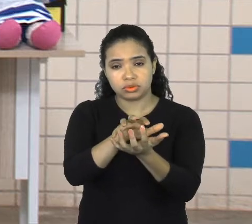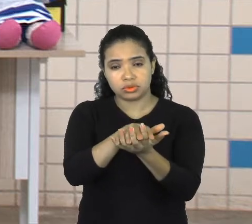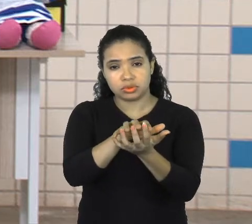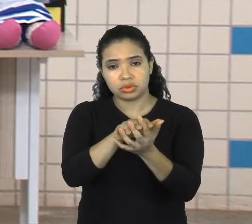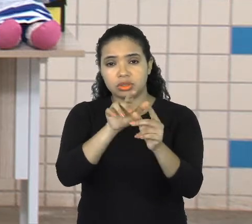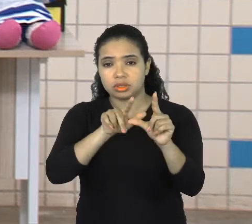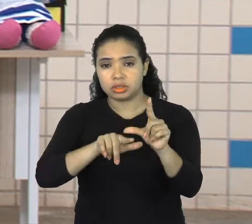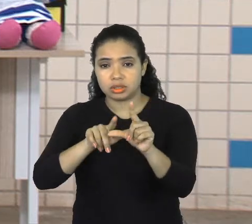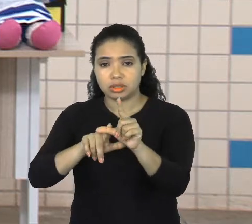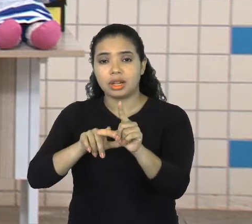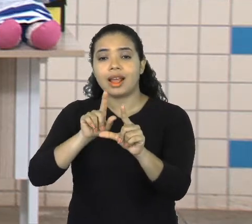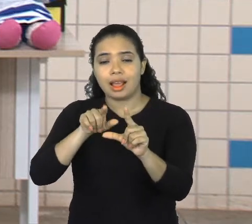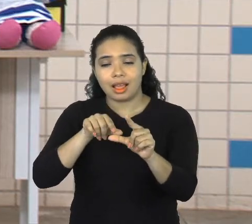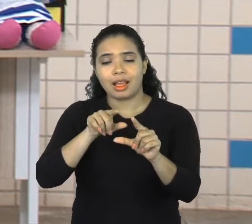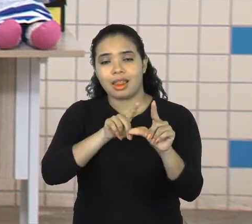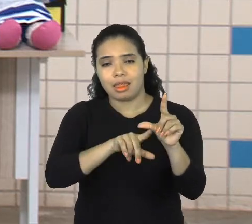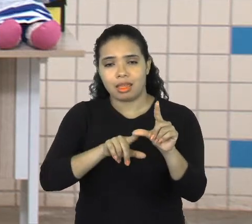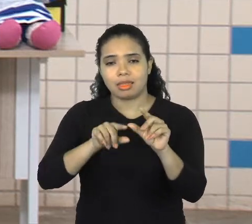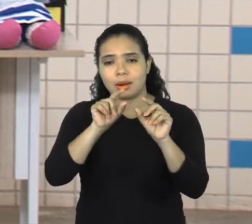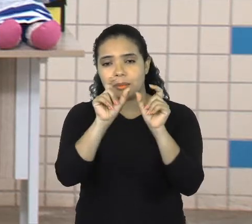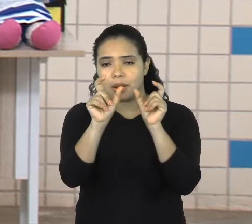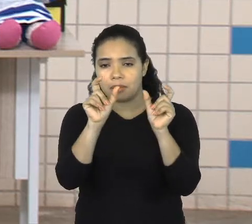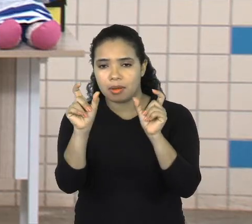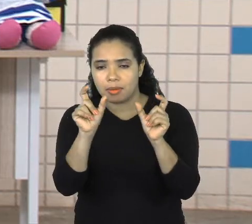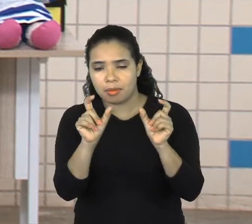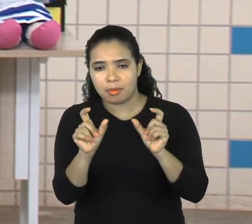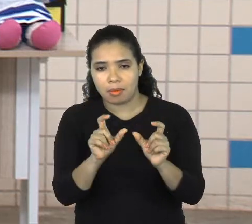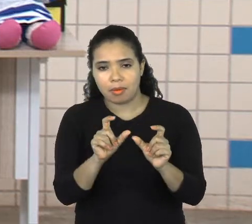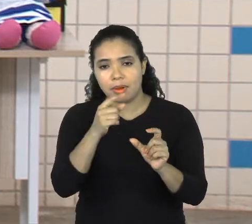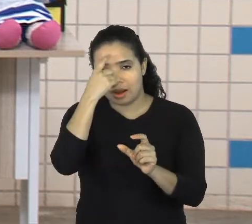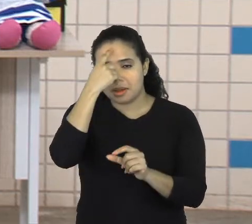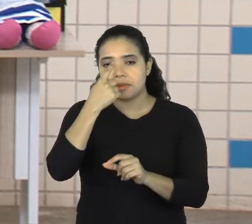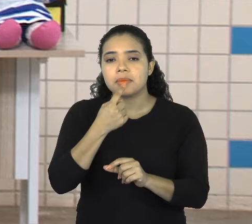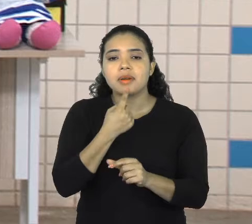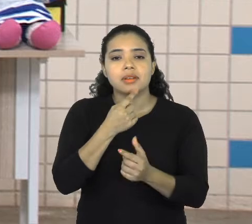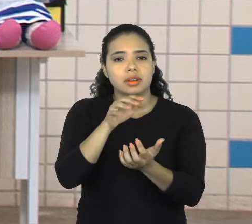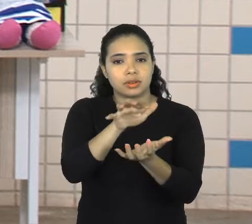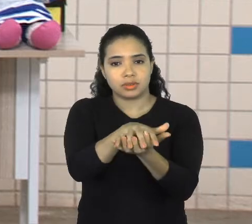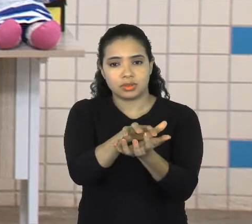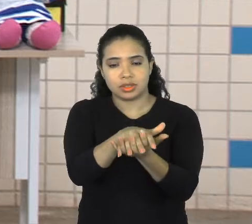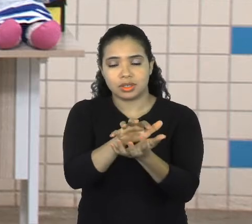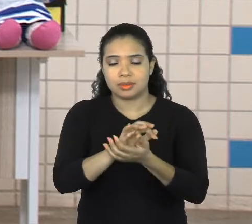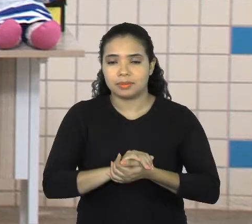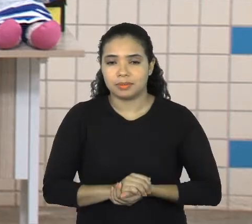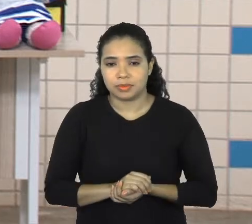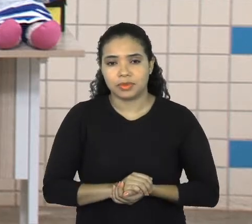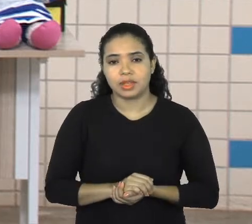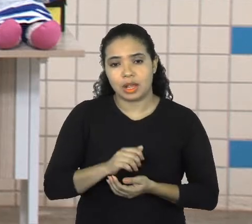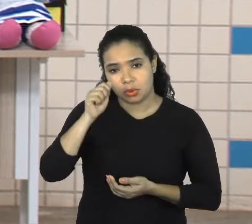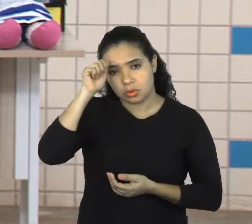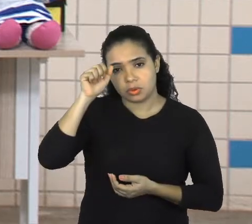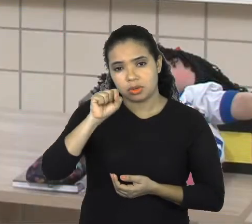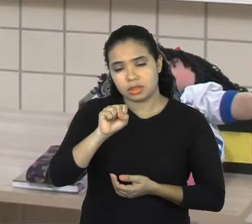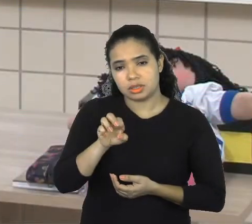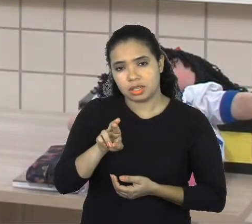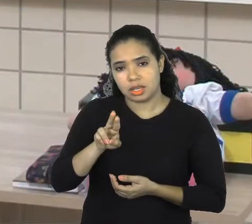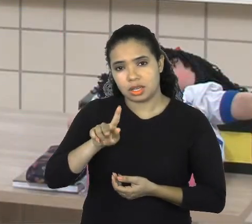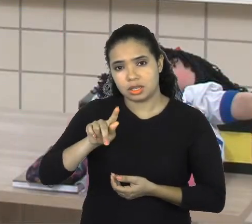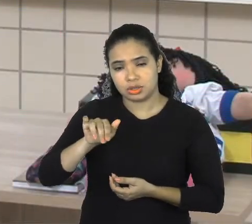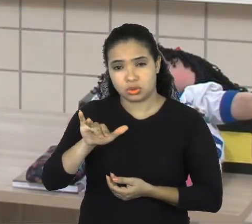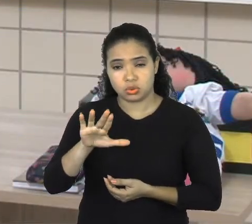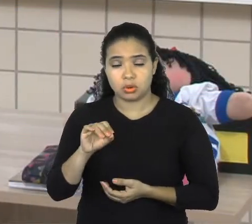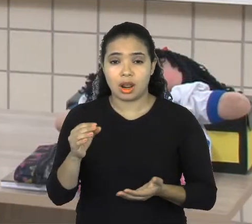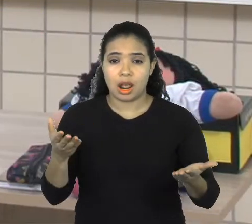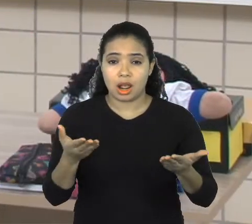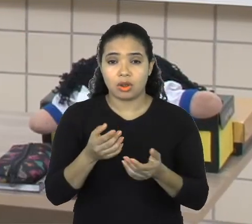letrado, um jacaré feito de letras, é de Sérgio Caparelli. Agora, como eu falei que vocês iam prestar atenção, agora o que nós